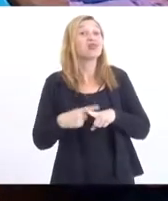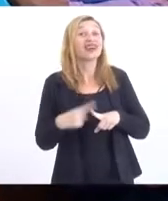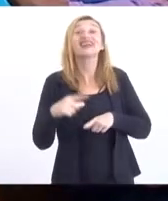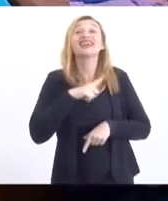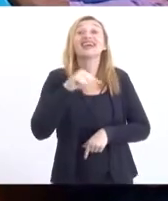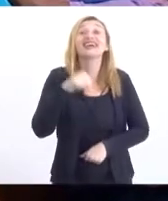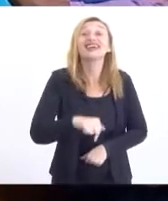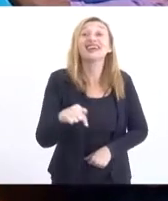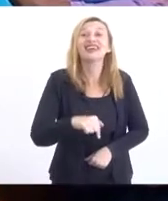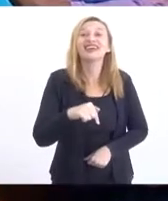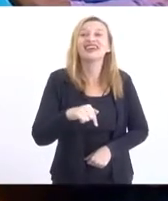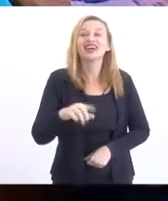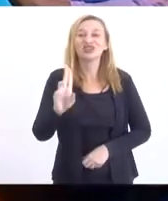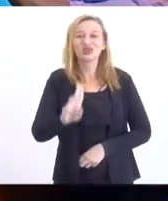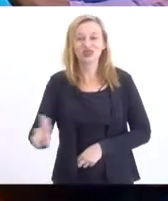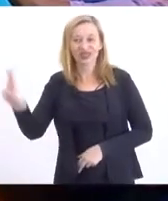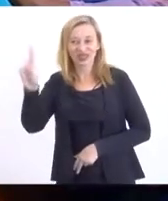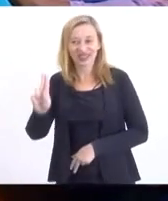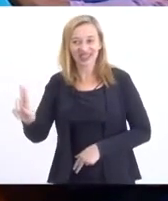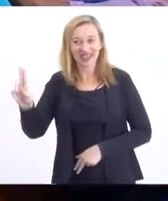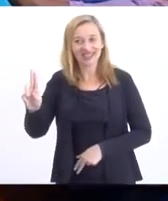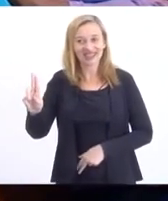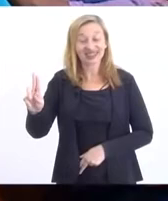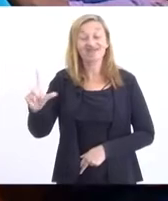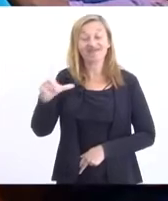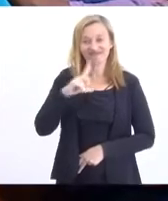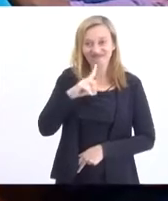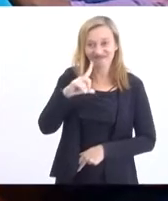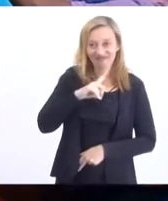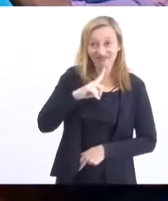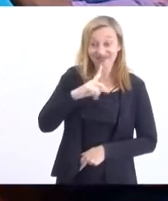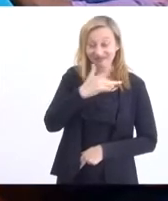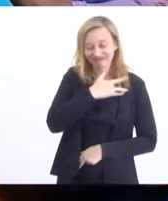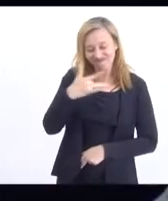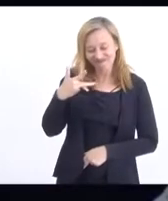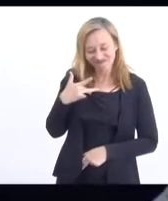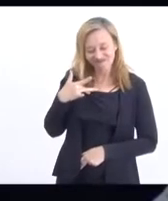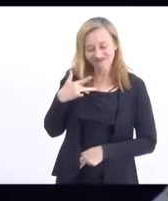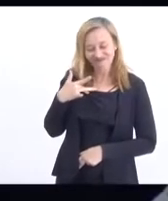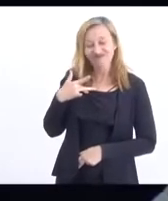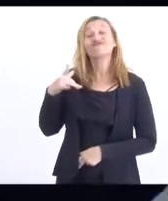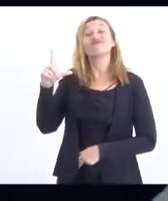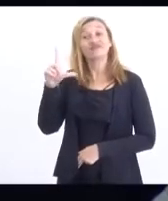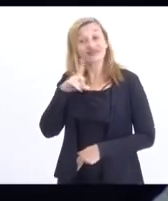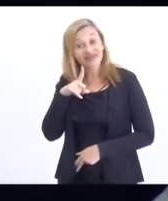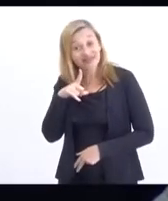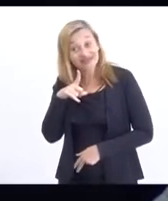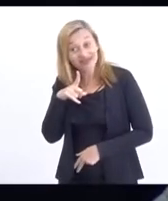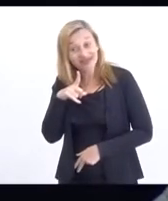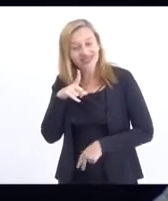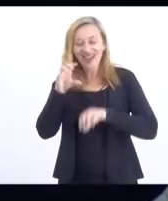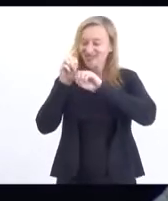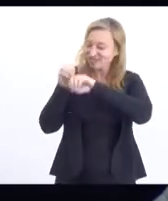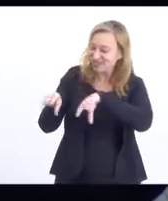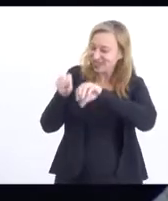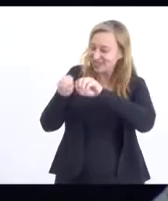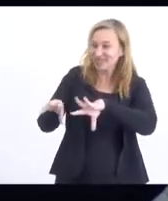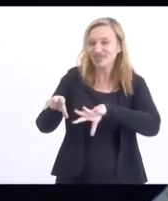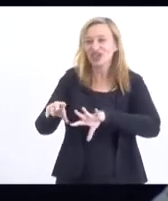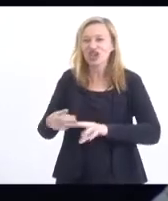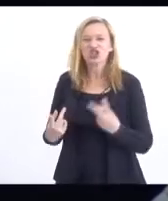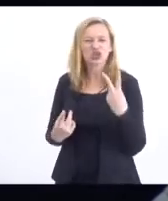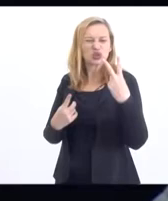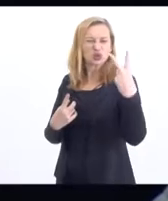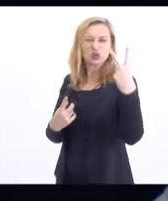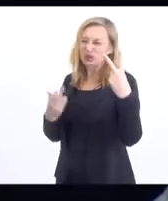aqui universidade, tem saúde e tem educação.